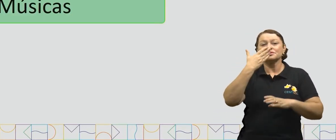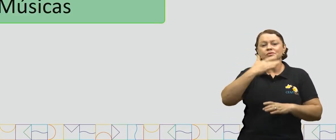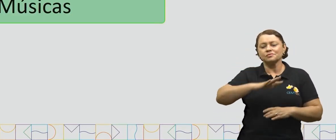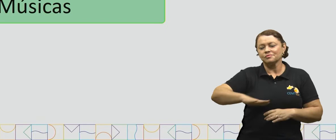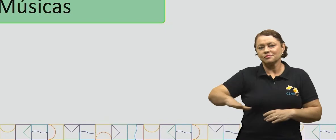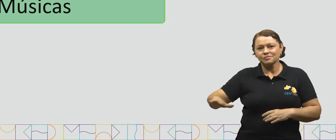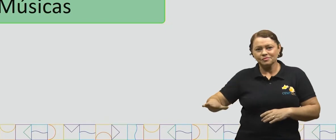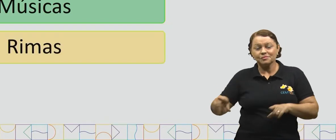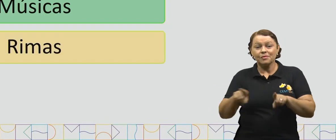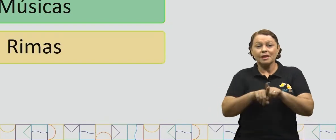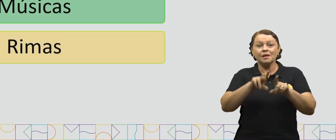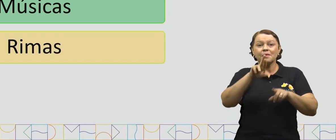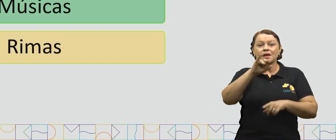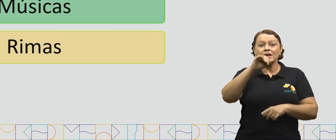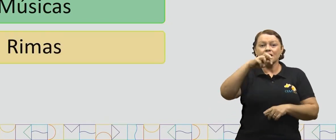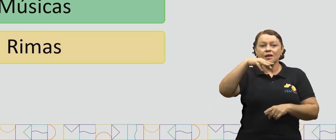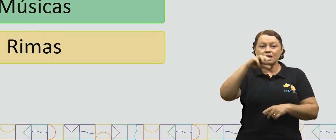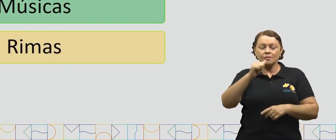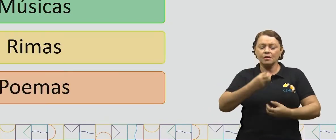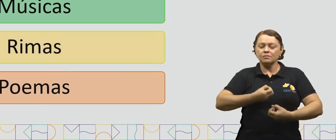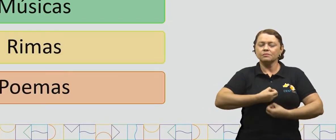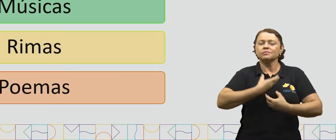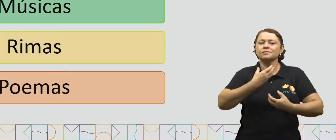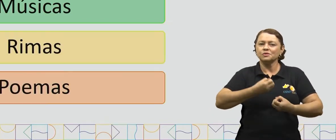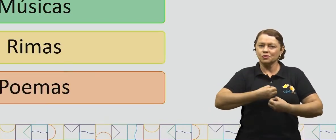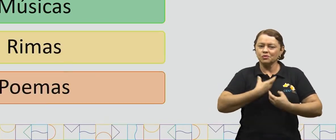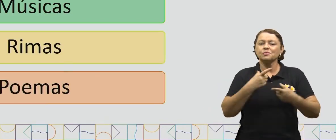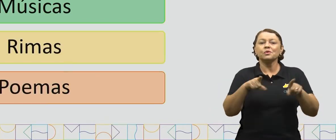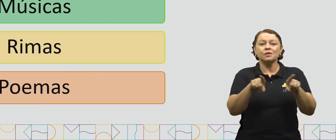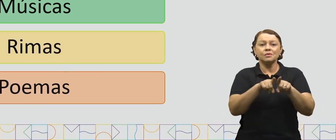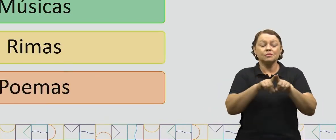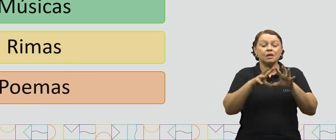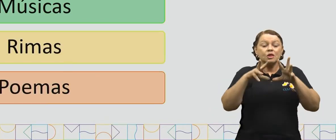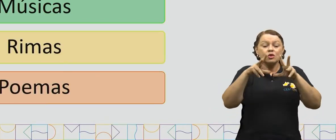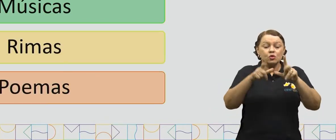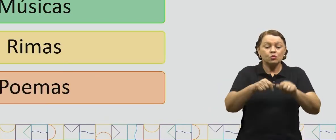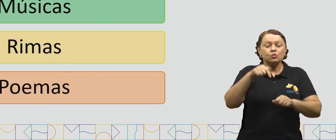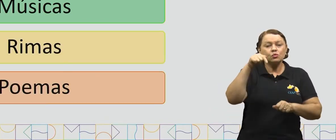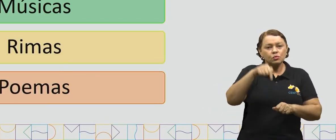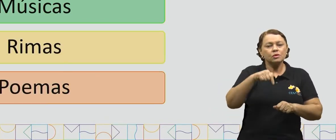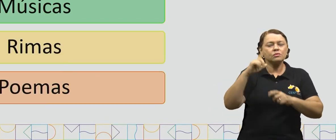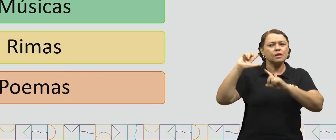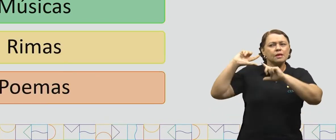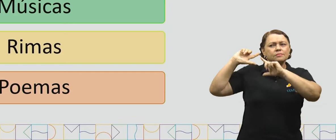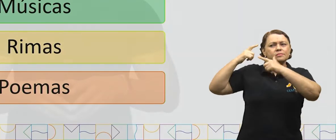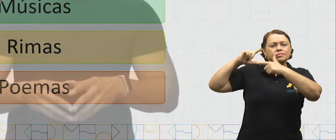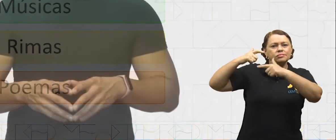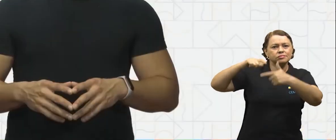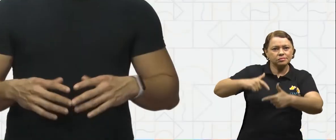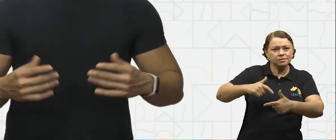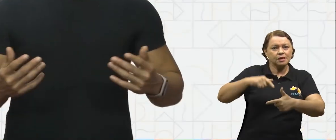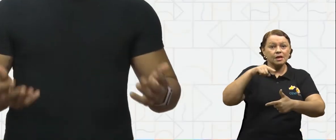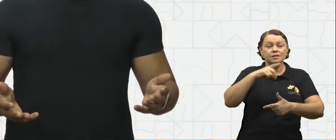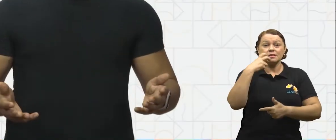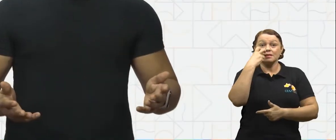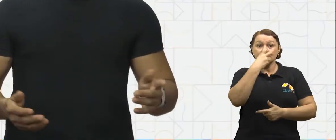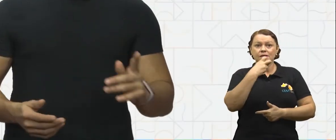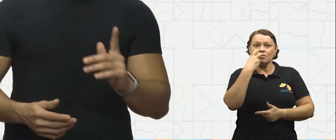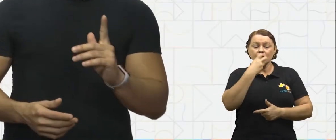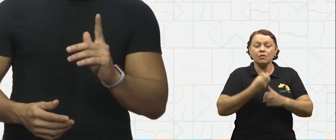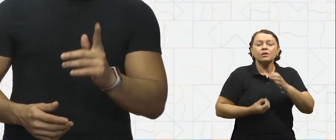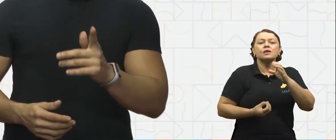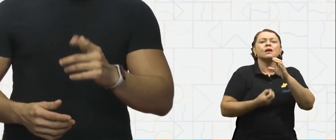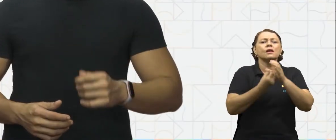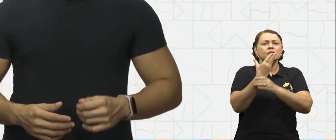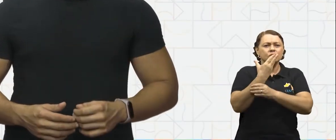infantis, as rimas e os poemas também. Tudo isso faz parte da tradição oral. A tradição oral